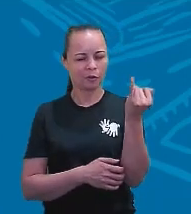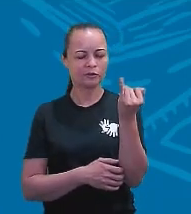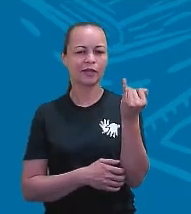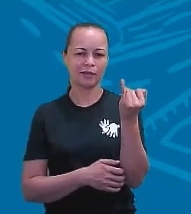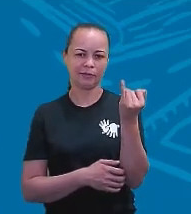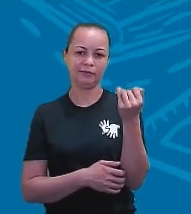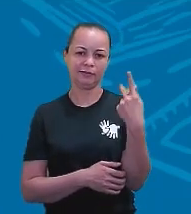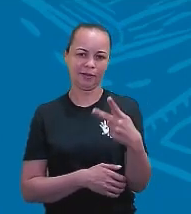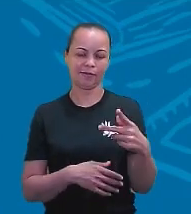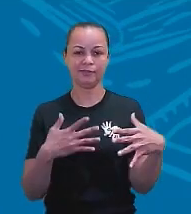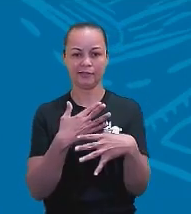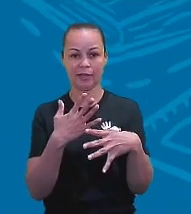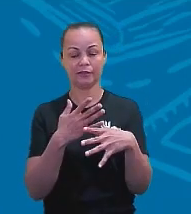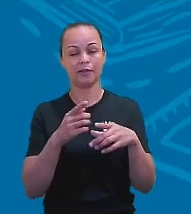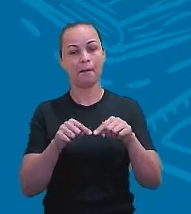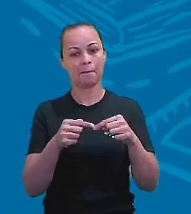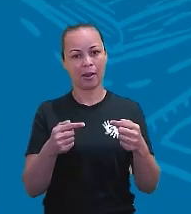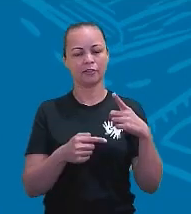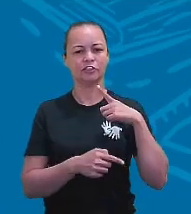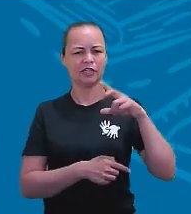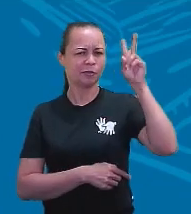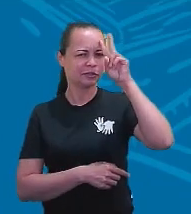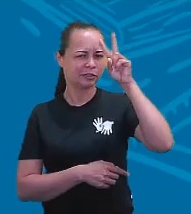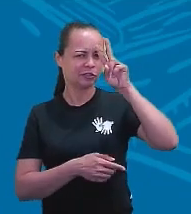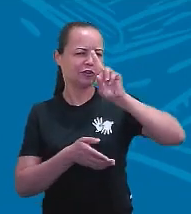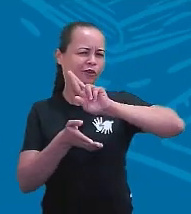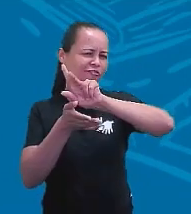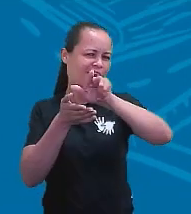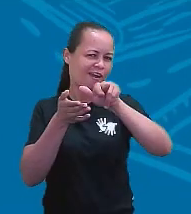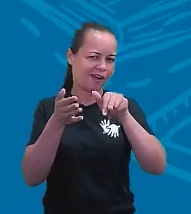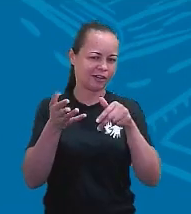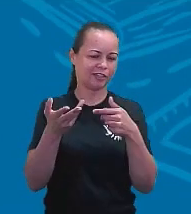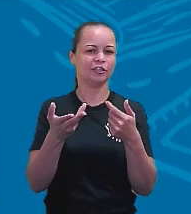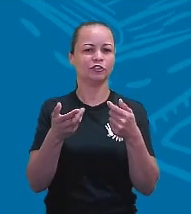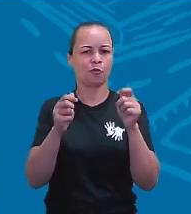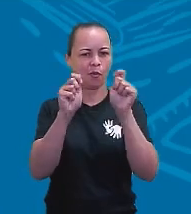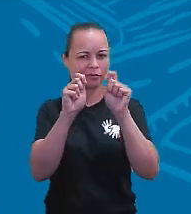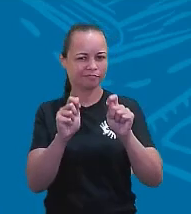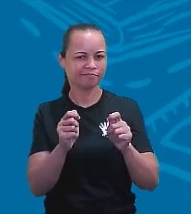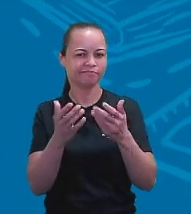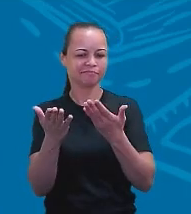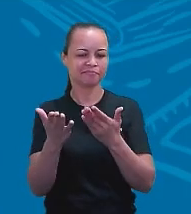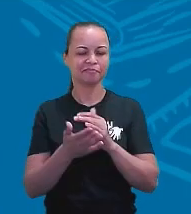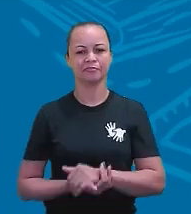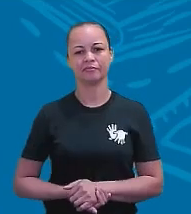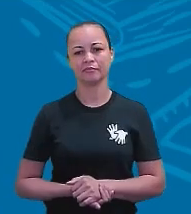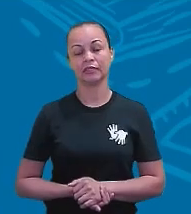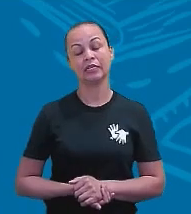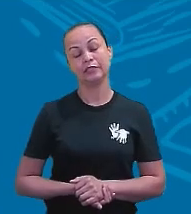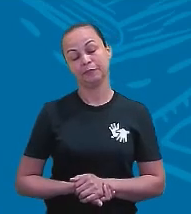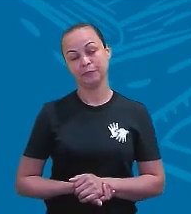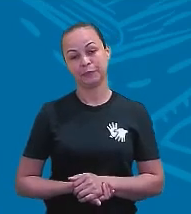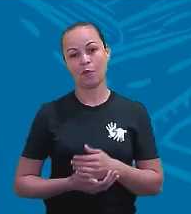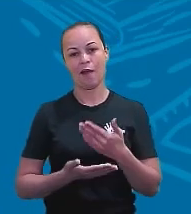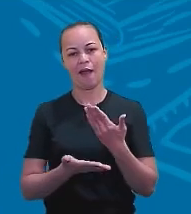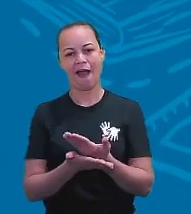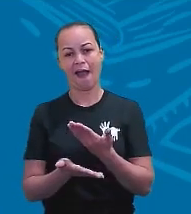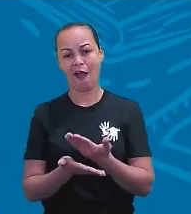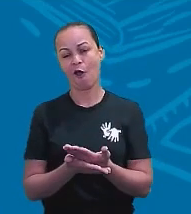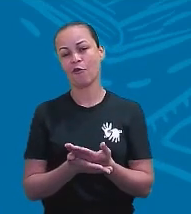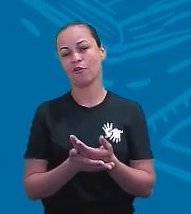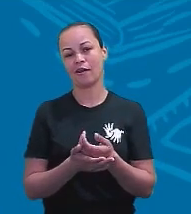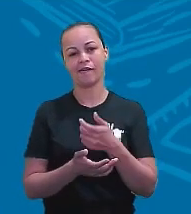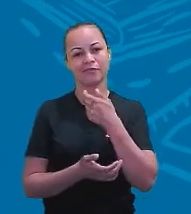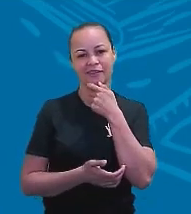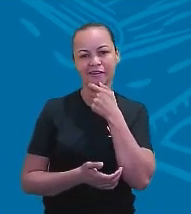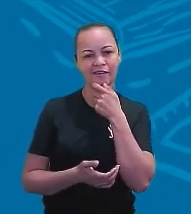muita história com as nossas arquiteturas, certo? Bom, a nossa aulinha de inglês, linda e